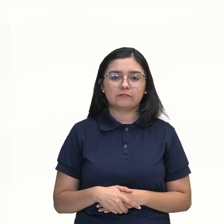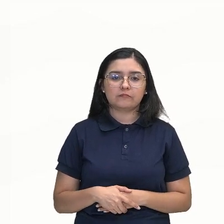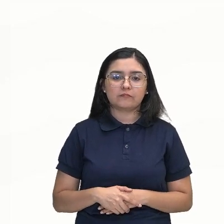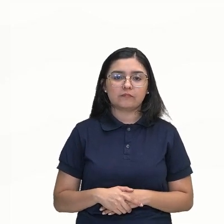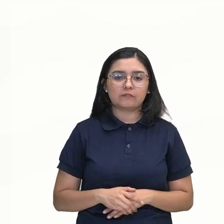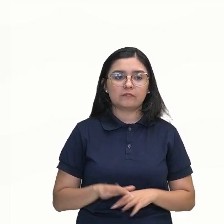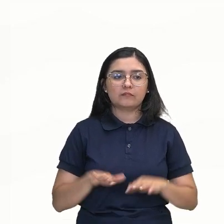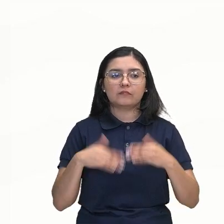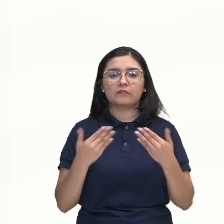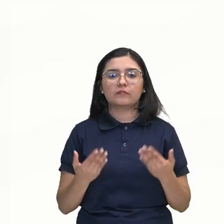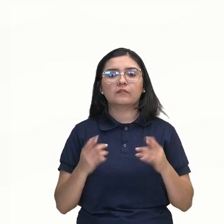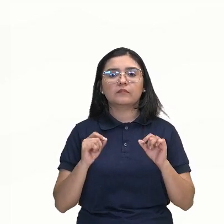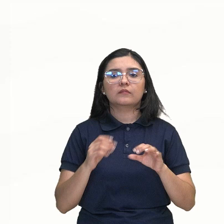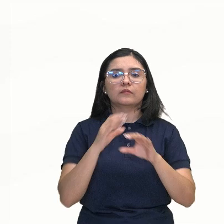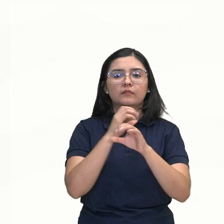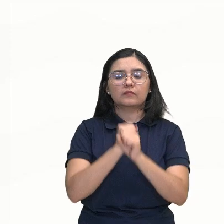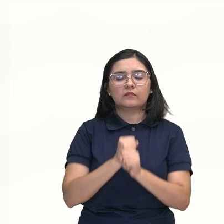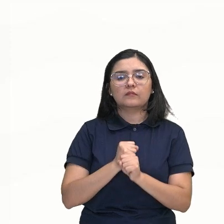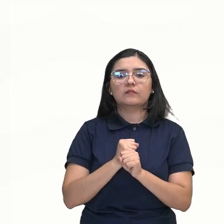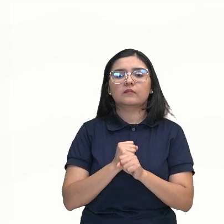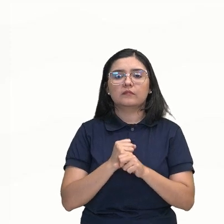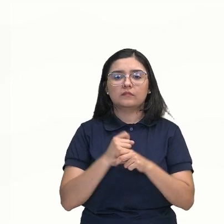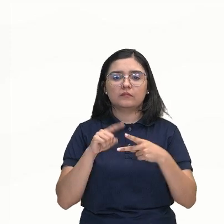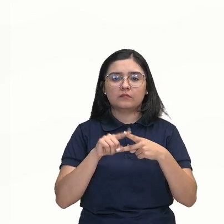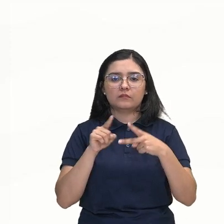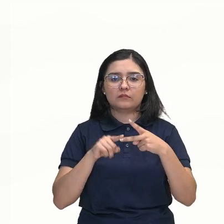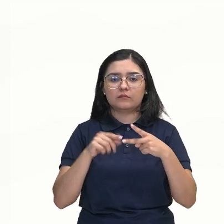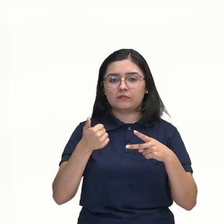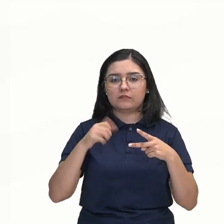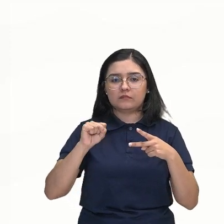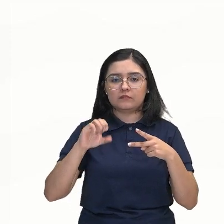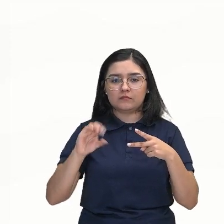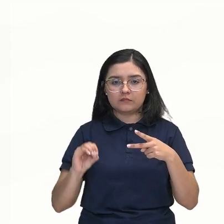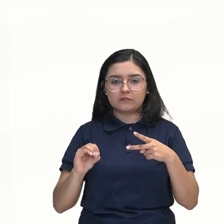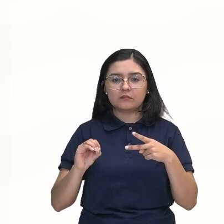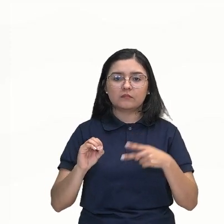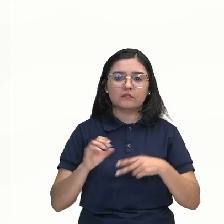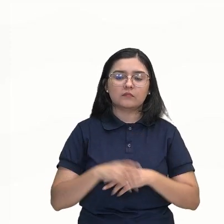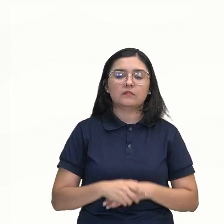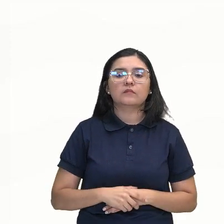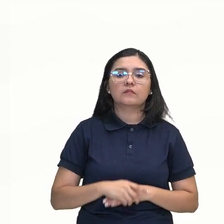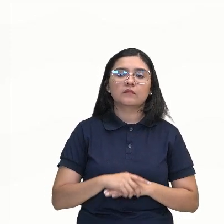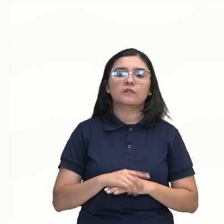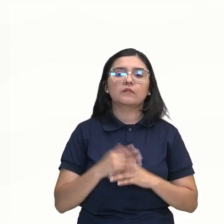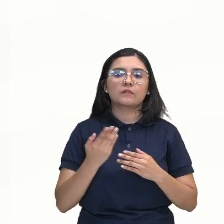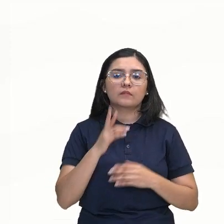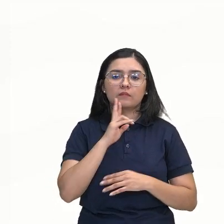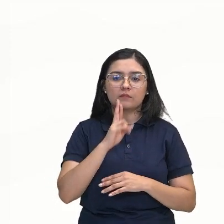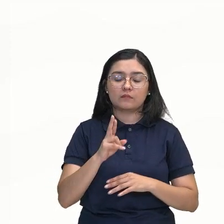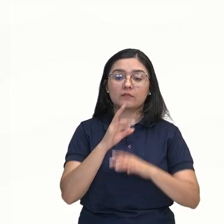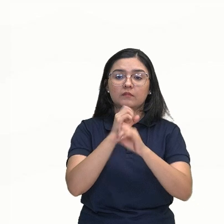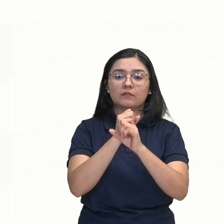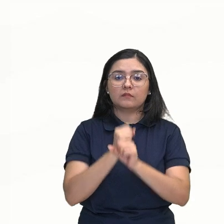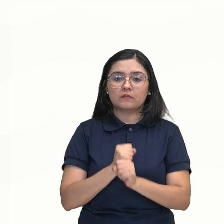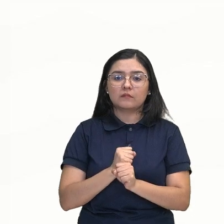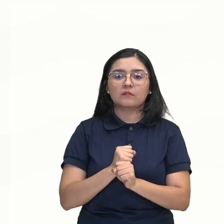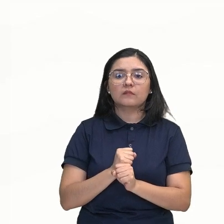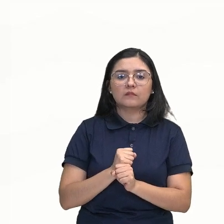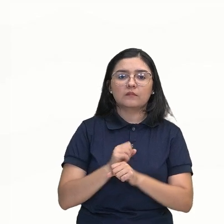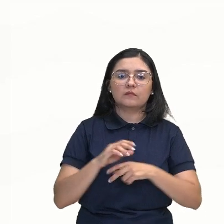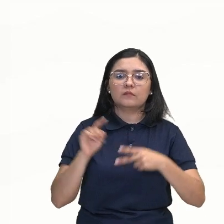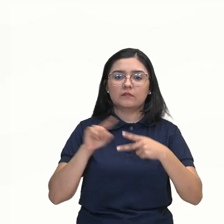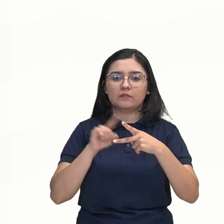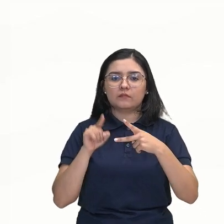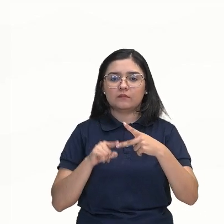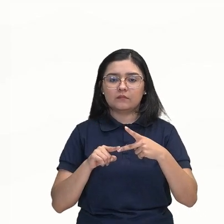Que, como a soma das medidas dos ângulos internos de um triângulo é 180, o valor da soma dos